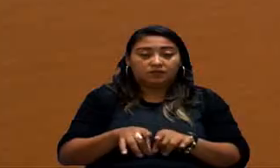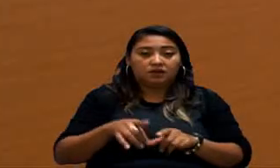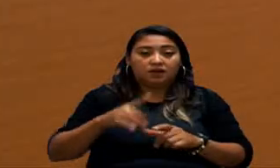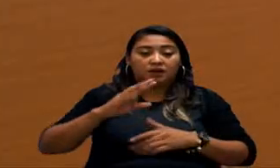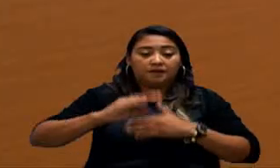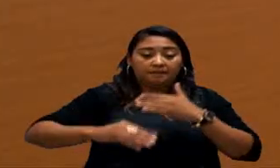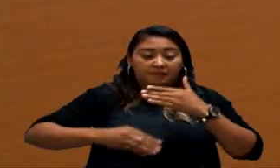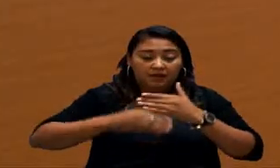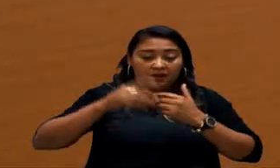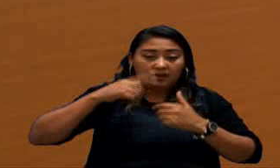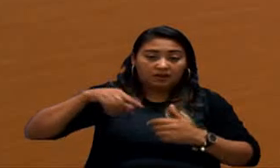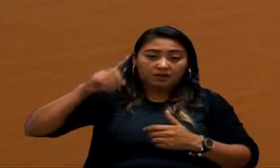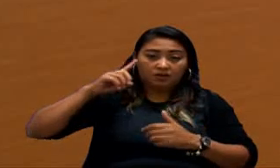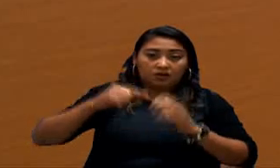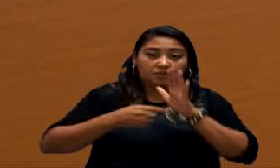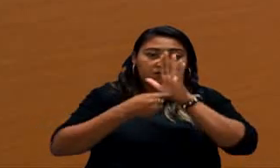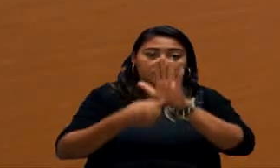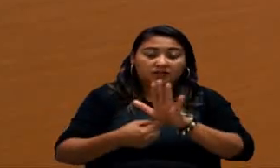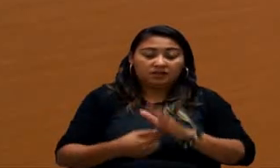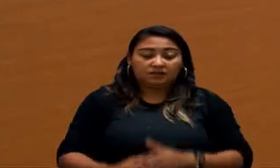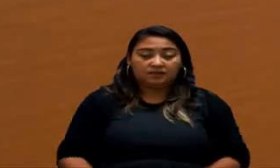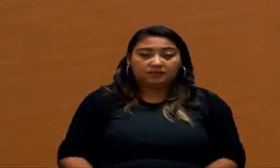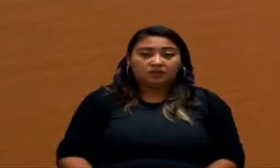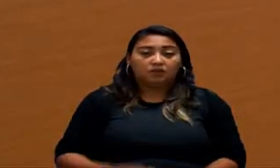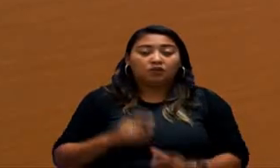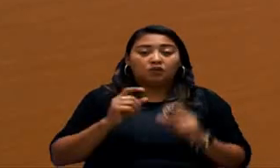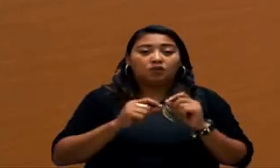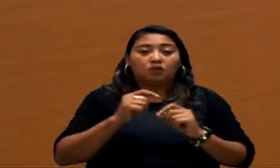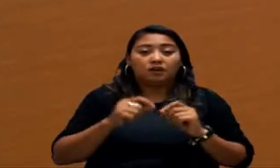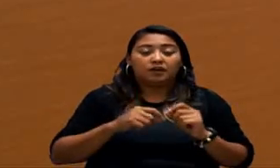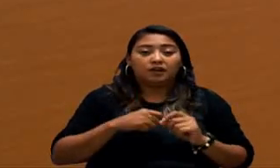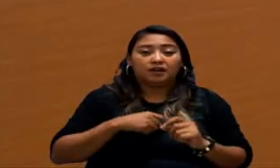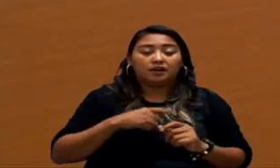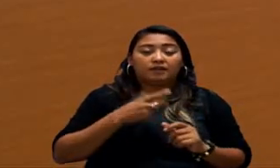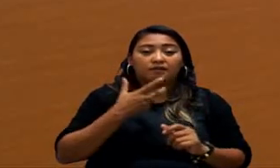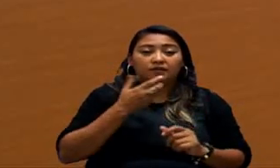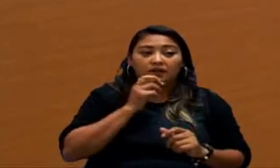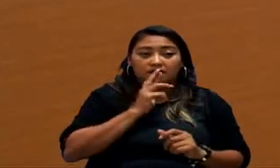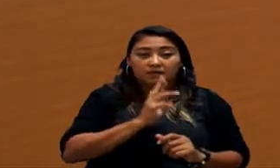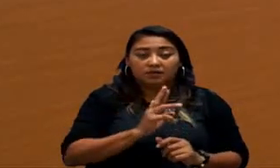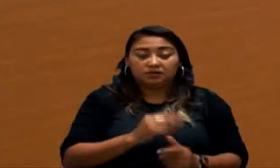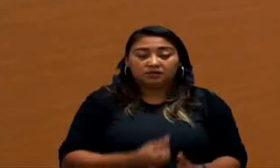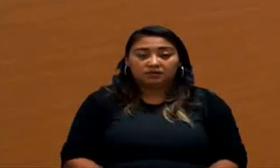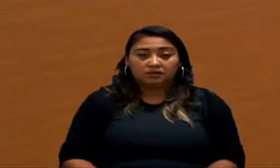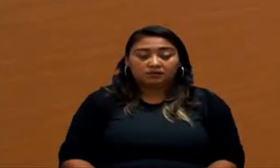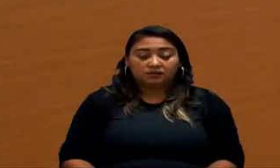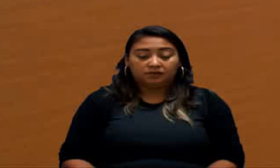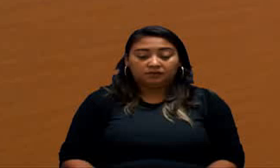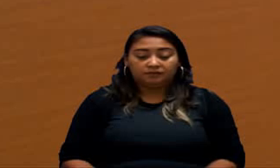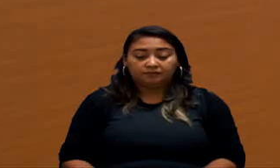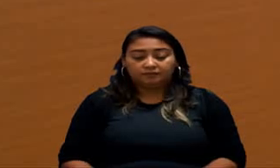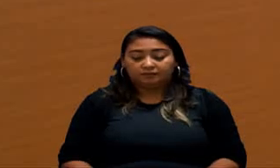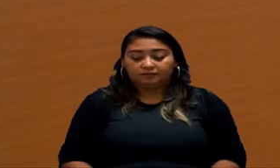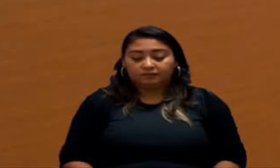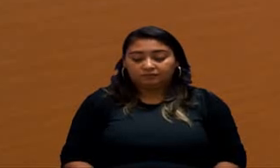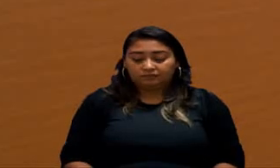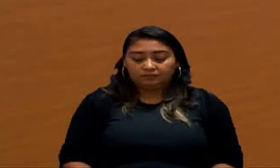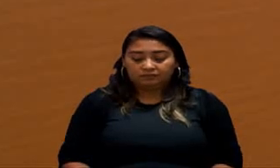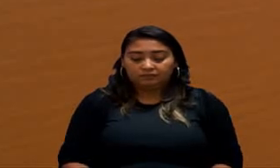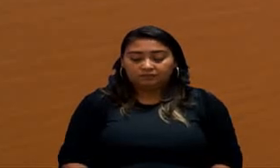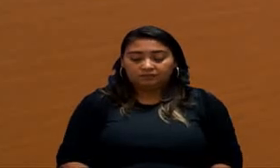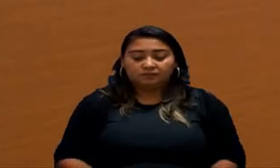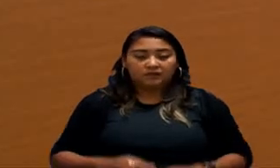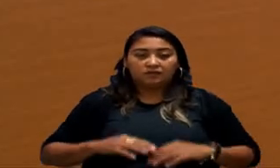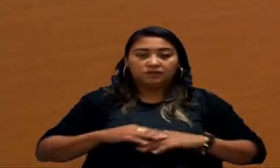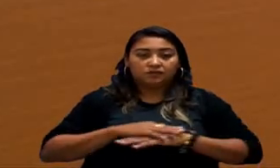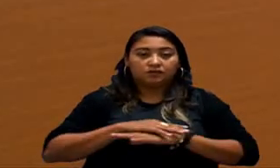emenda anterior que foi apresentada. Qual que foi o respaldo e a resposta? Minutinho só. Só isso,